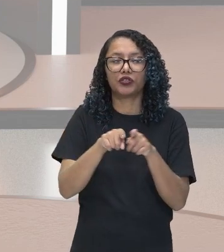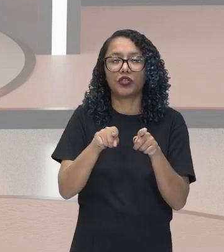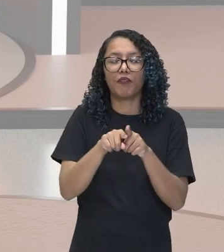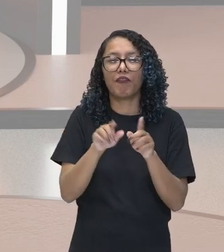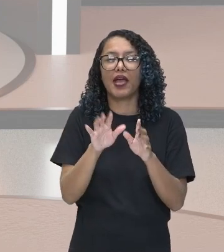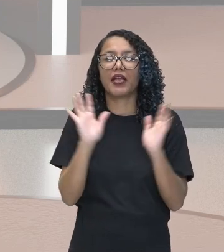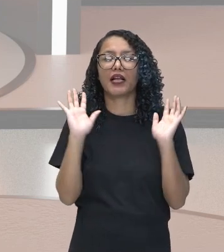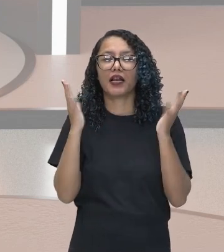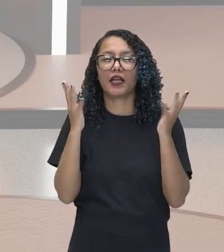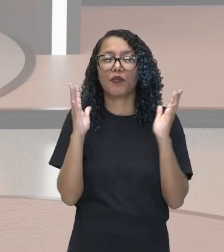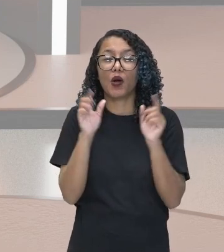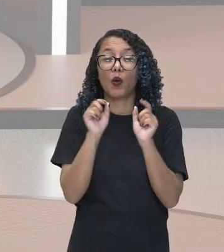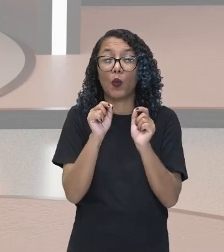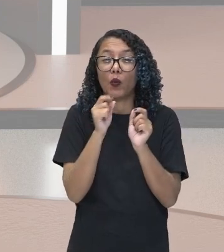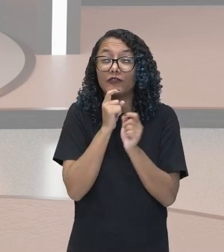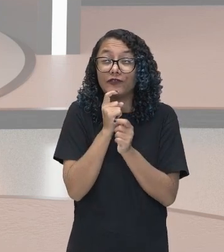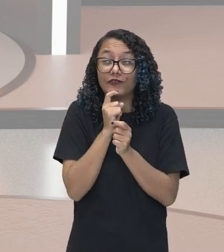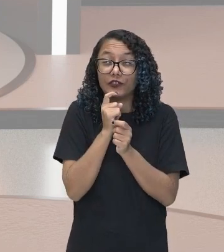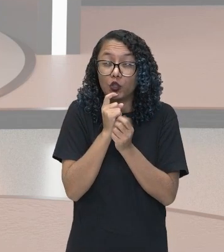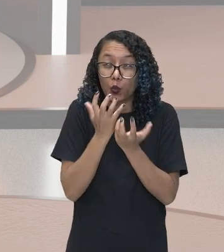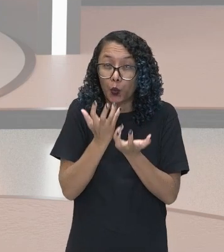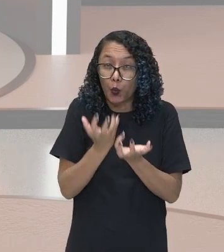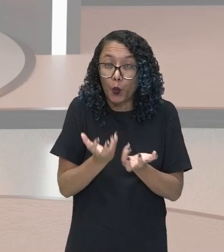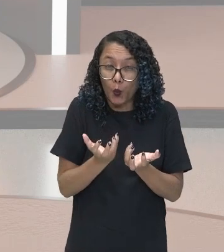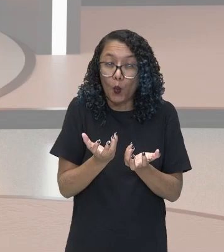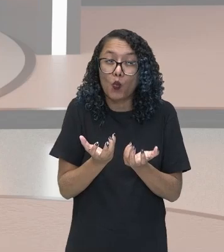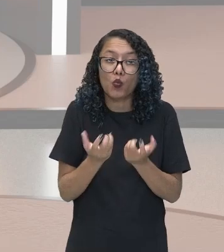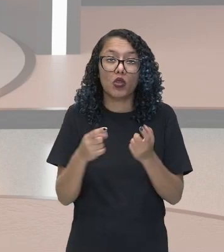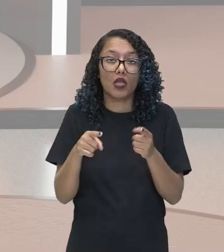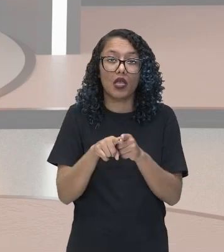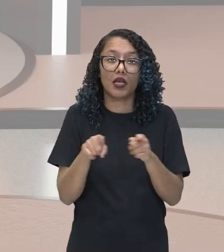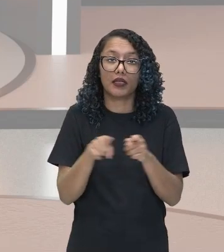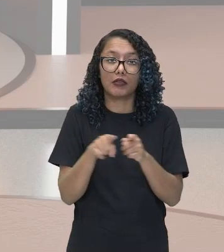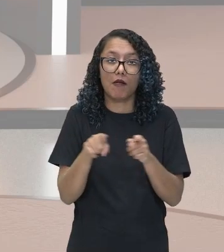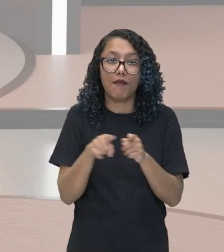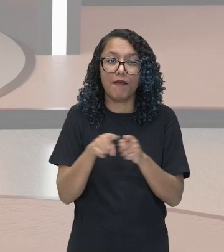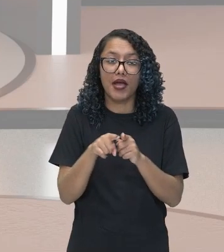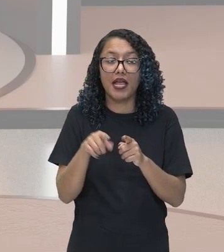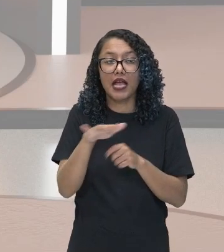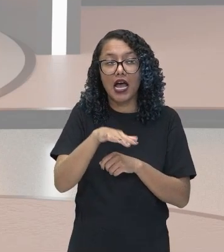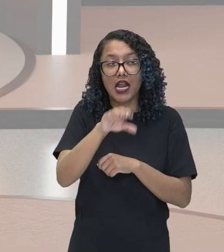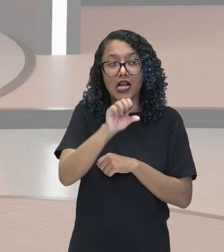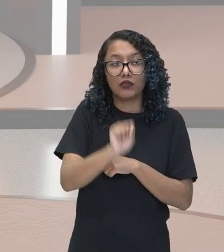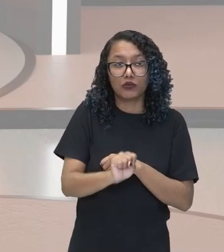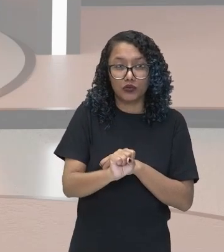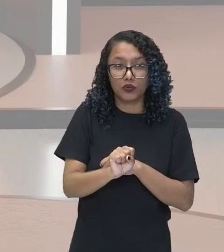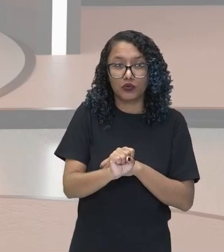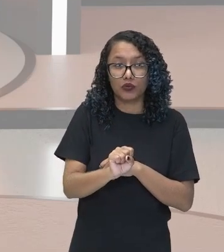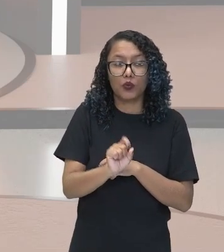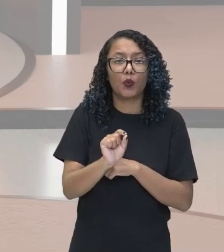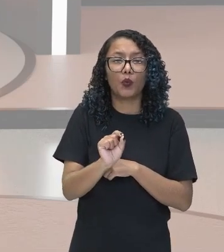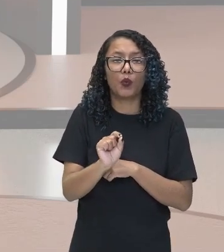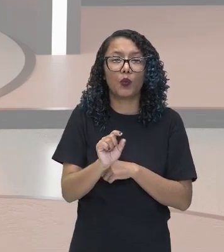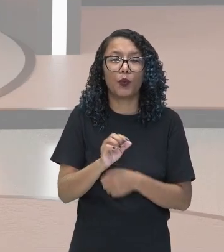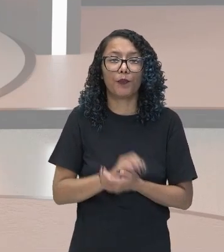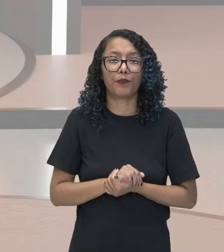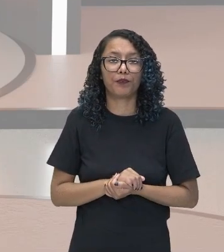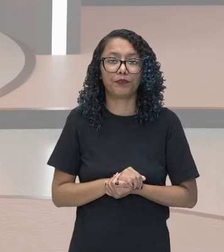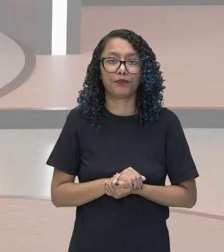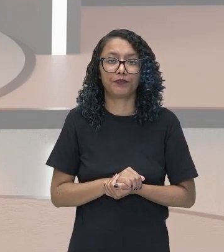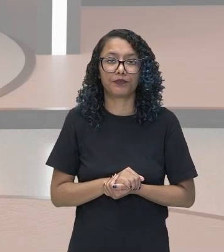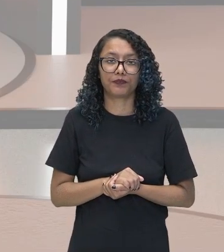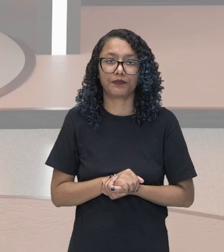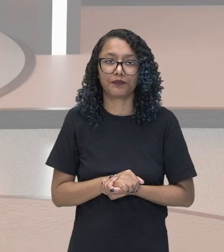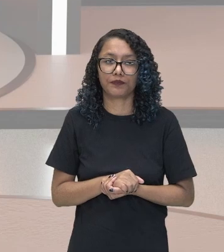clima frio e seco, e na parte mais ao sul da Patagônia, a gente pode observar